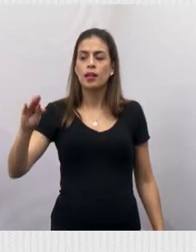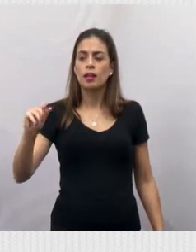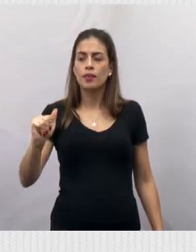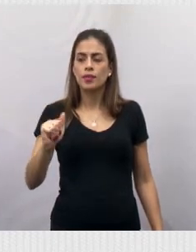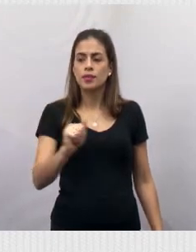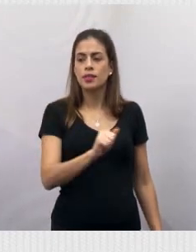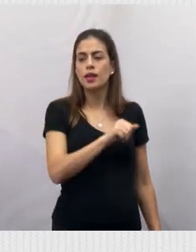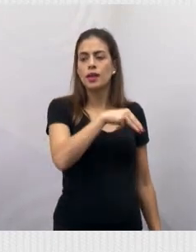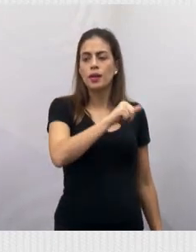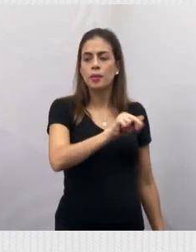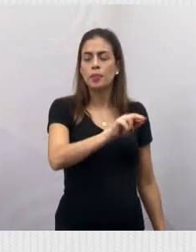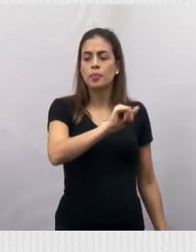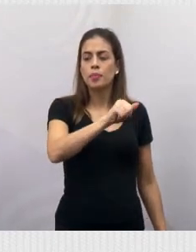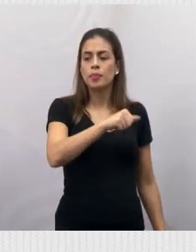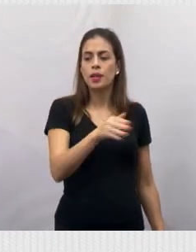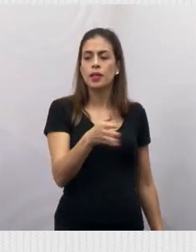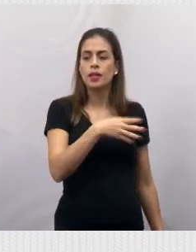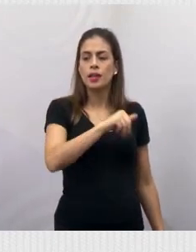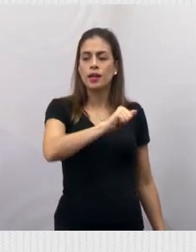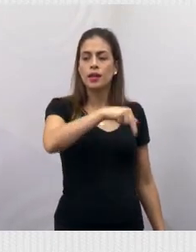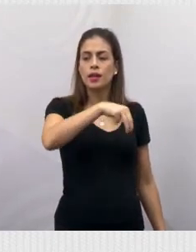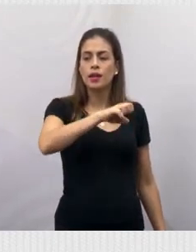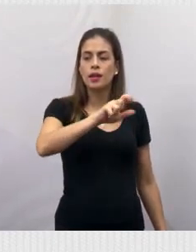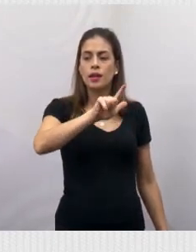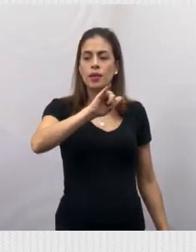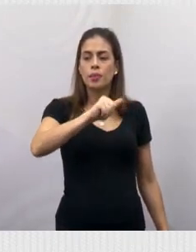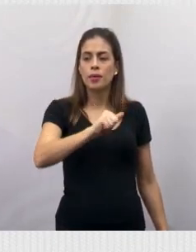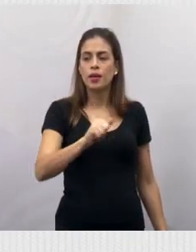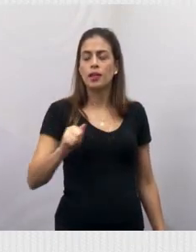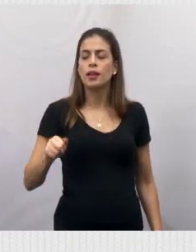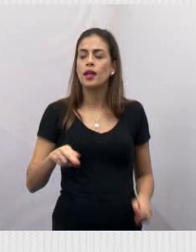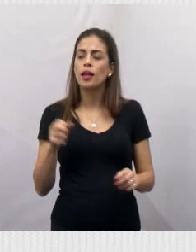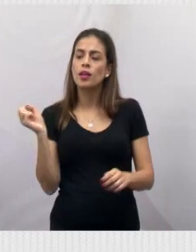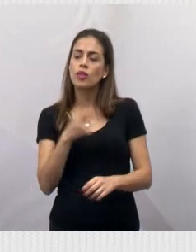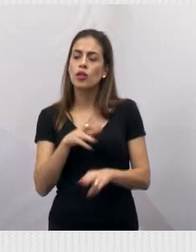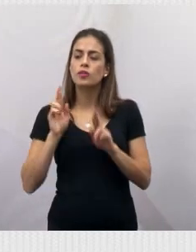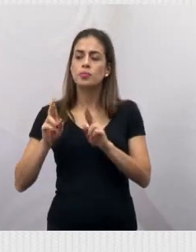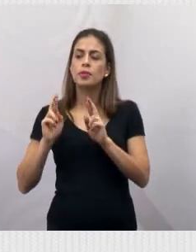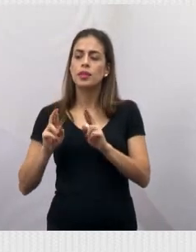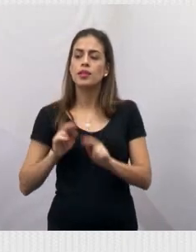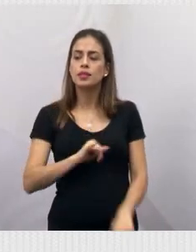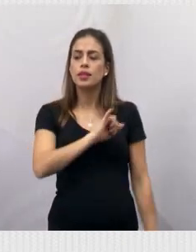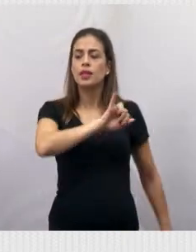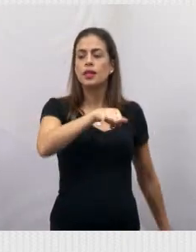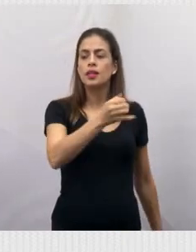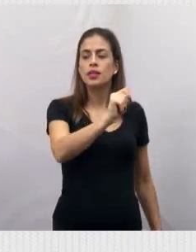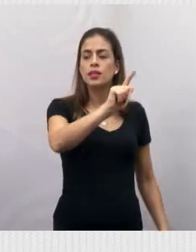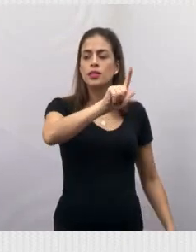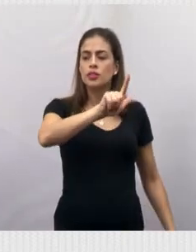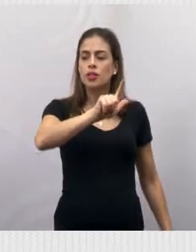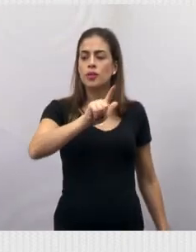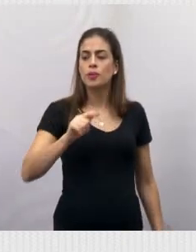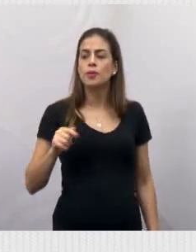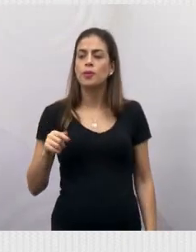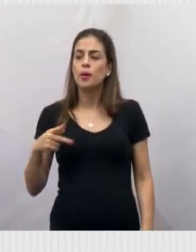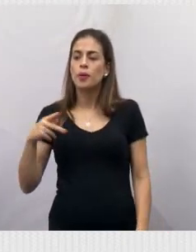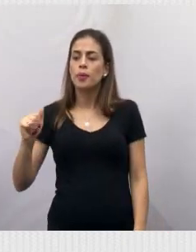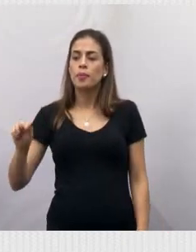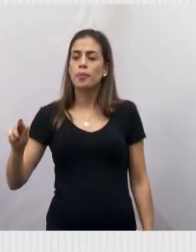Jardim Nova Esperança, Veraneio Ijal, Parateí do Meio, Parque dos